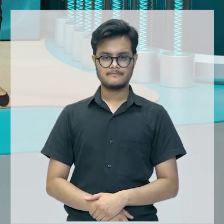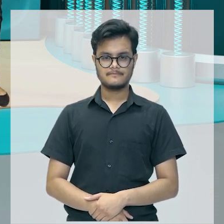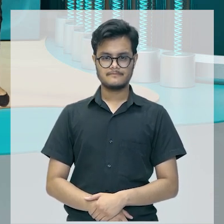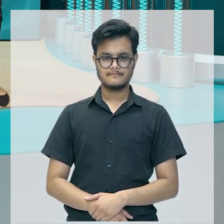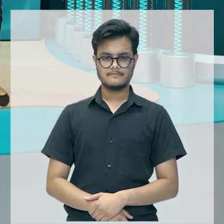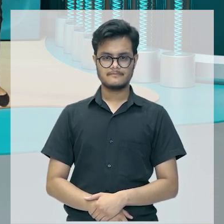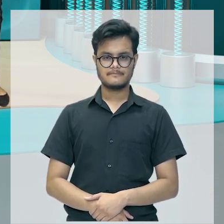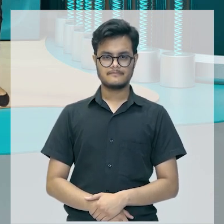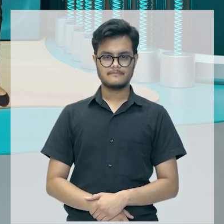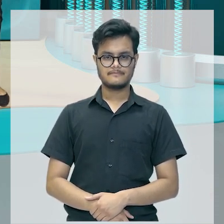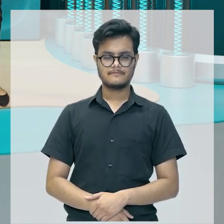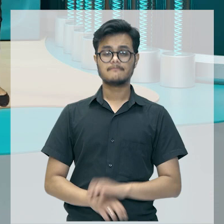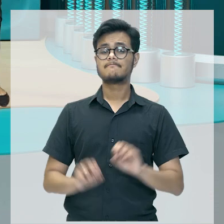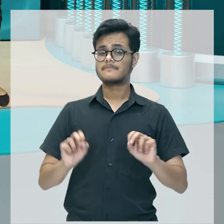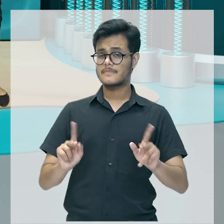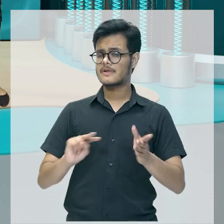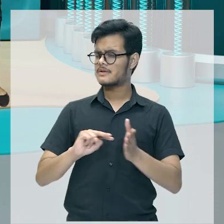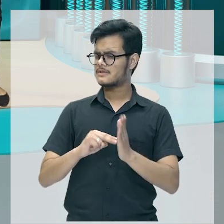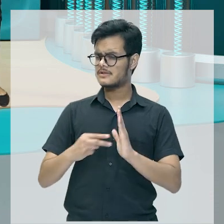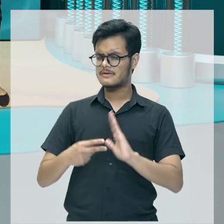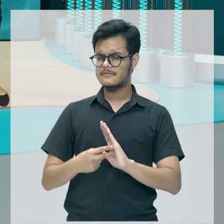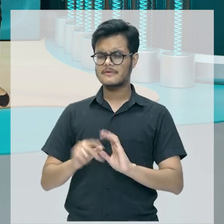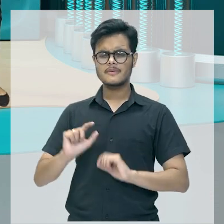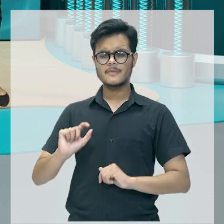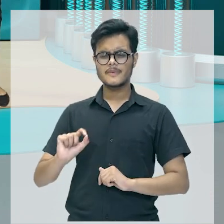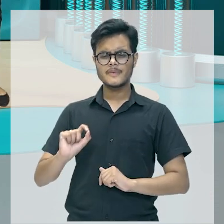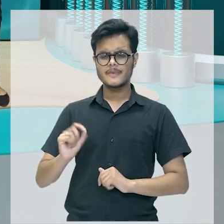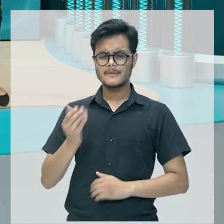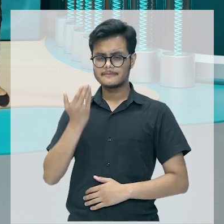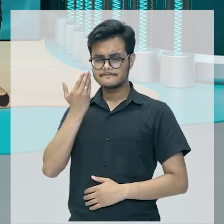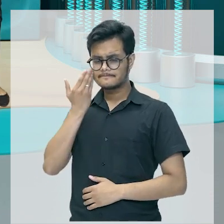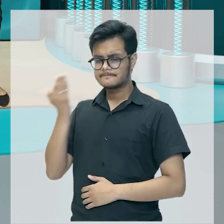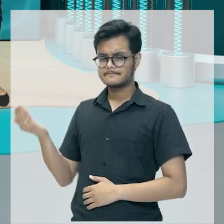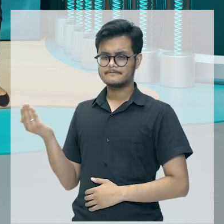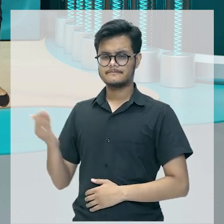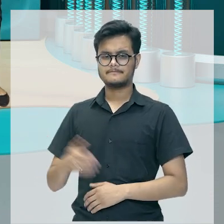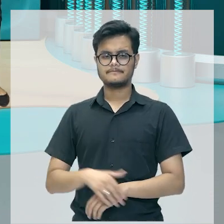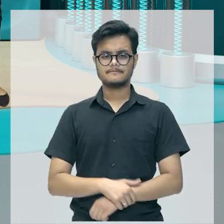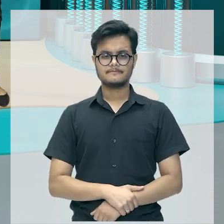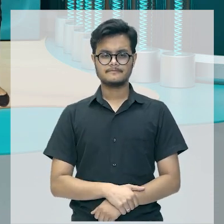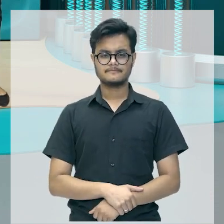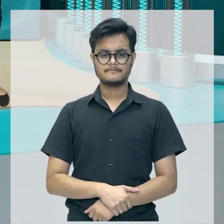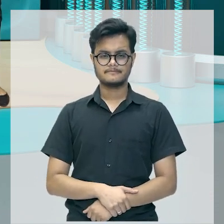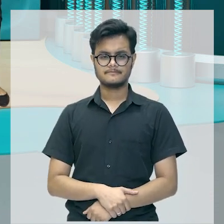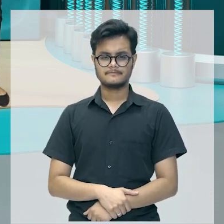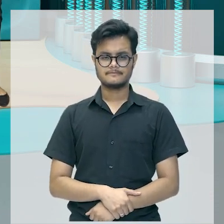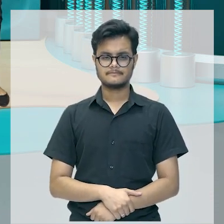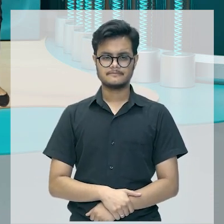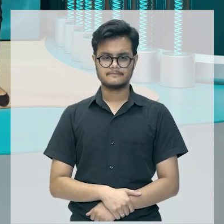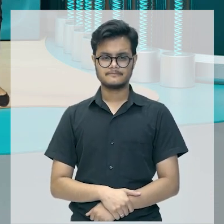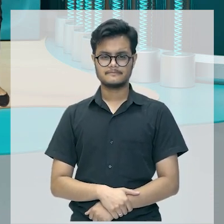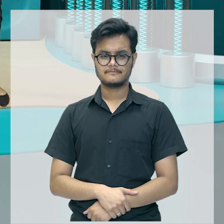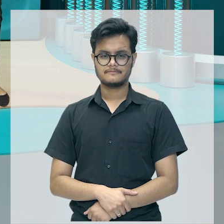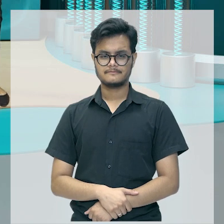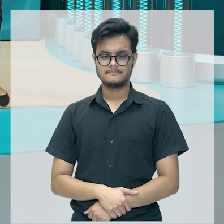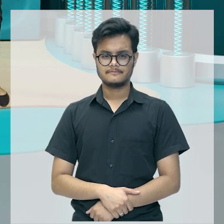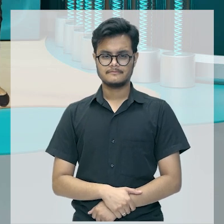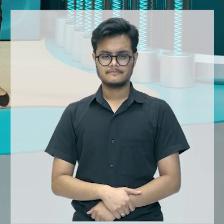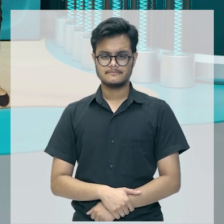cidade. E aí, a tradução a gente vai ver direitinho aí, ó, como é que fica. A house é o quê? Uma